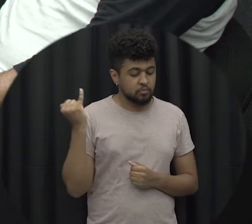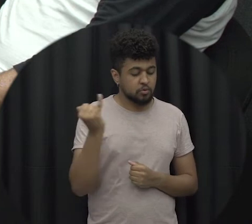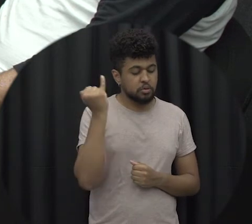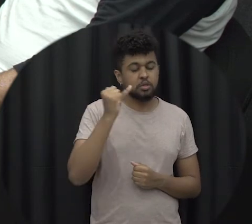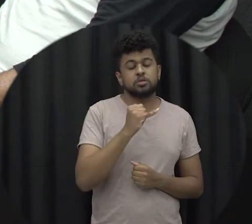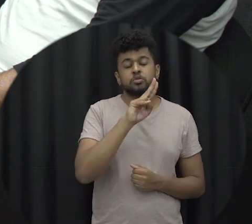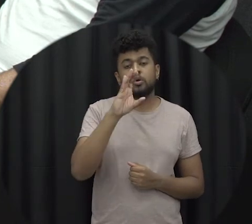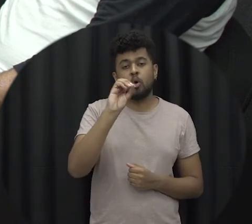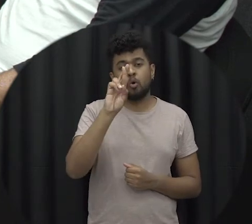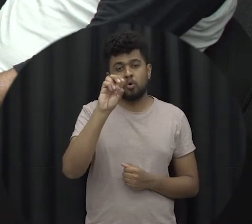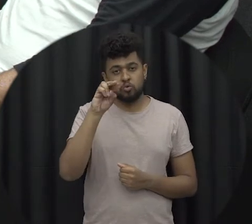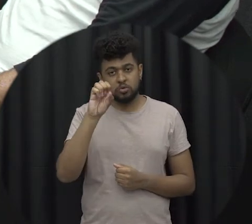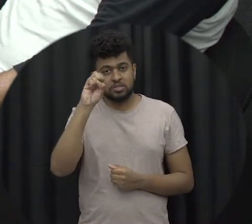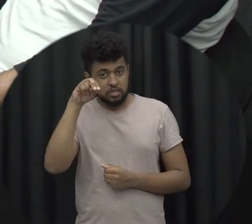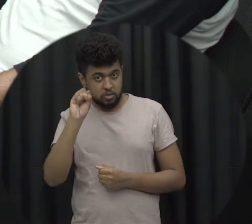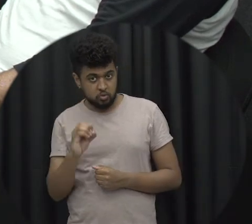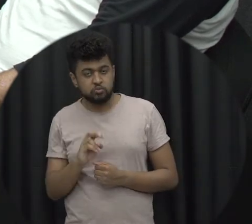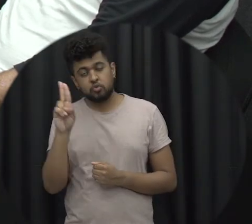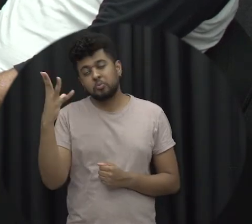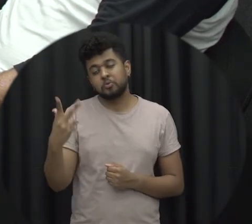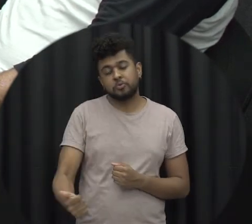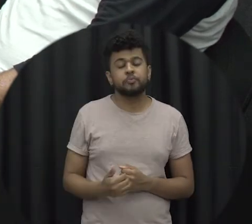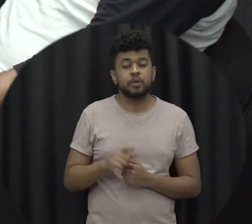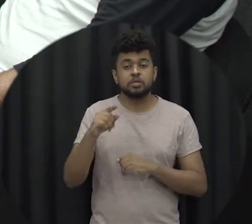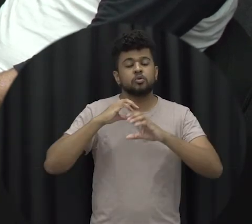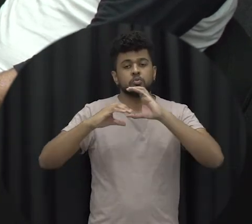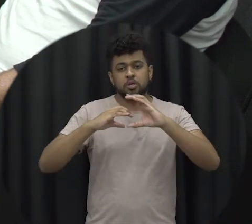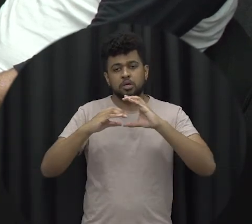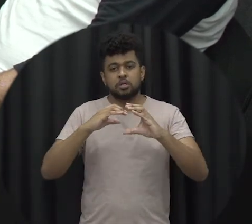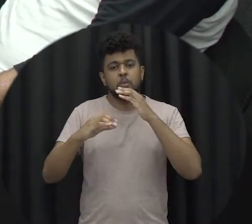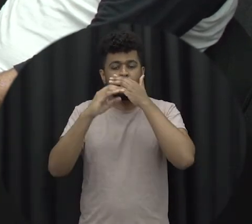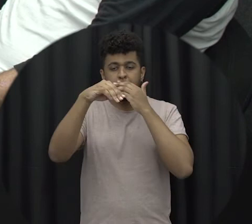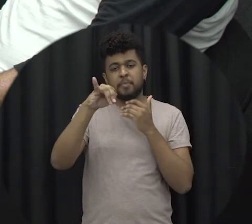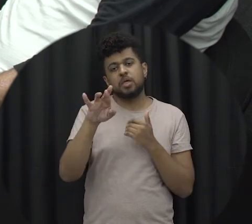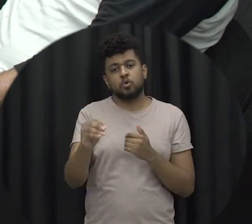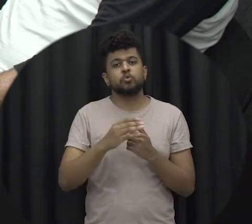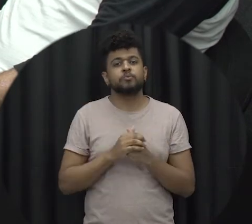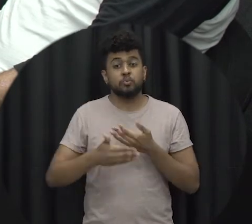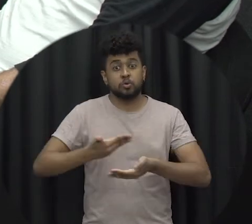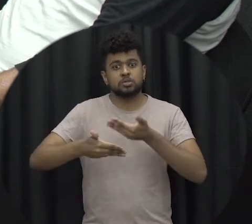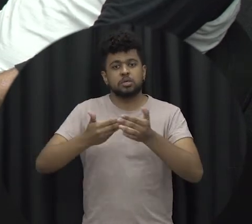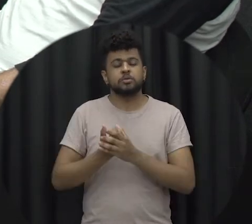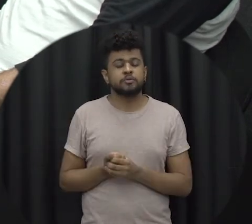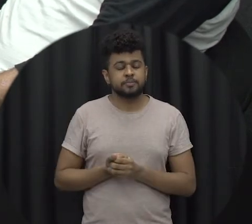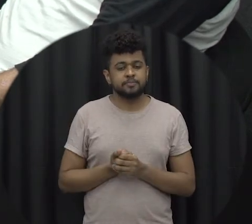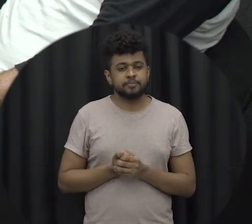quorum sensu. Quorum sensu. Que é um nome bonito. Que legal. Dessa comunicação microbiana aí do processo.